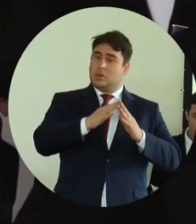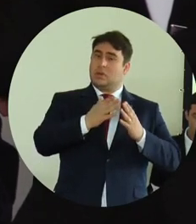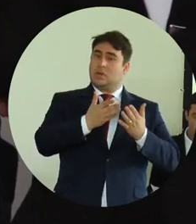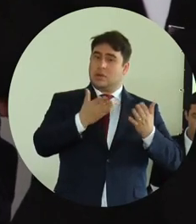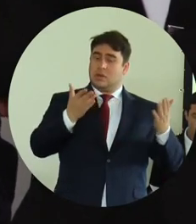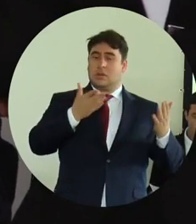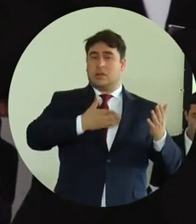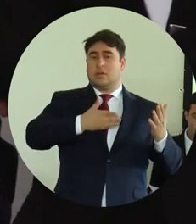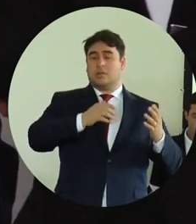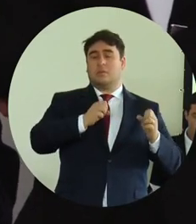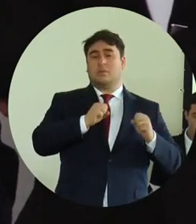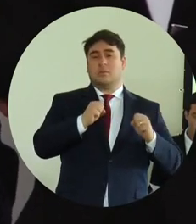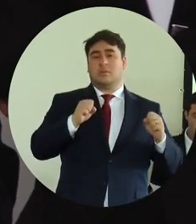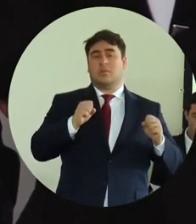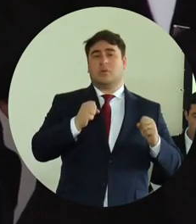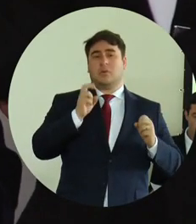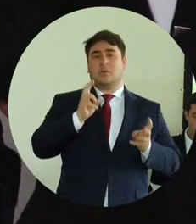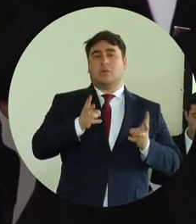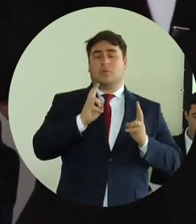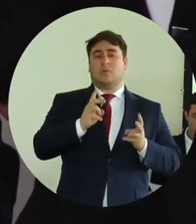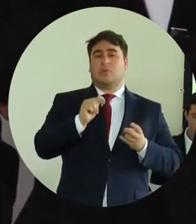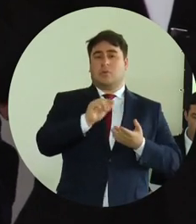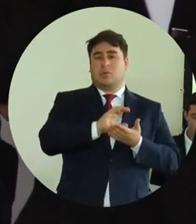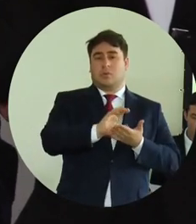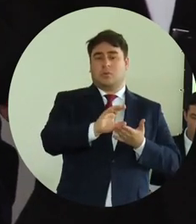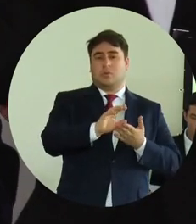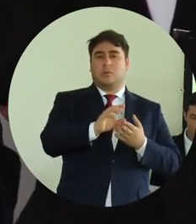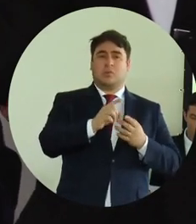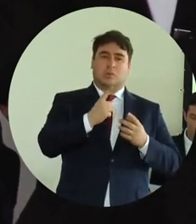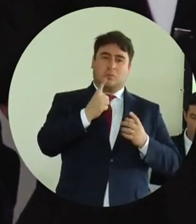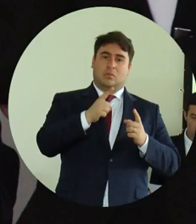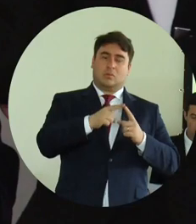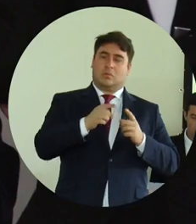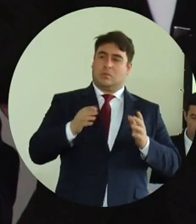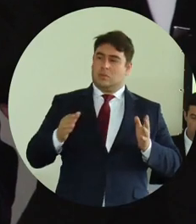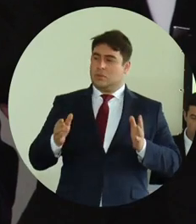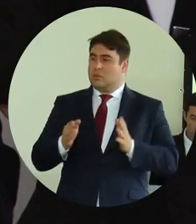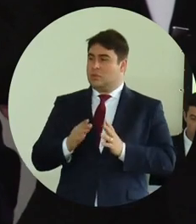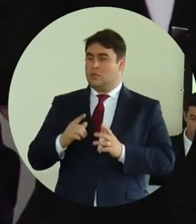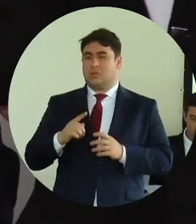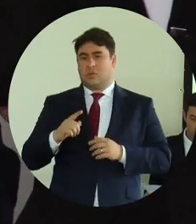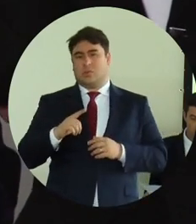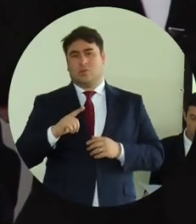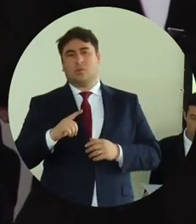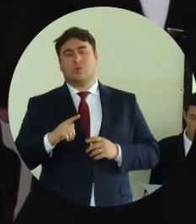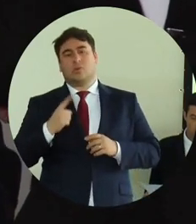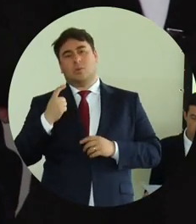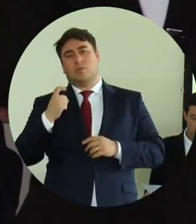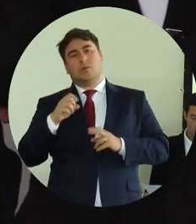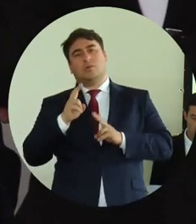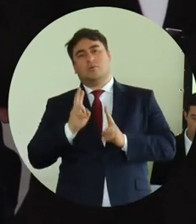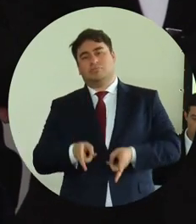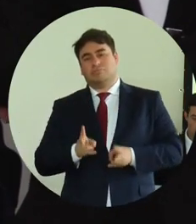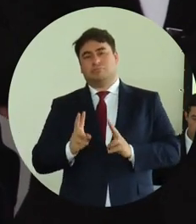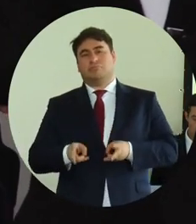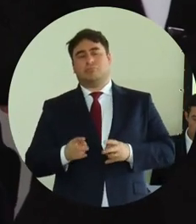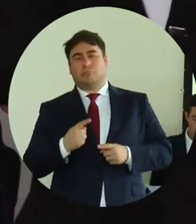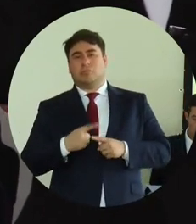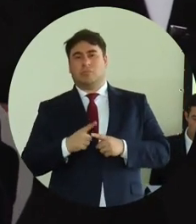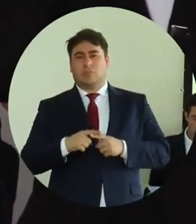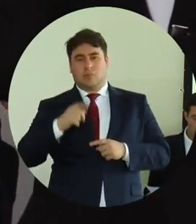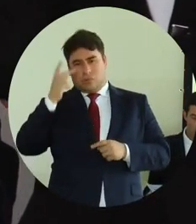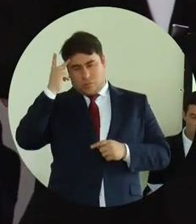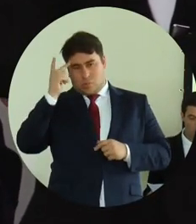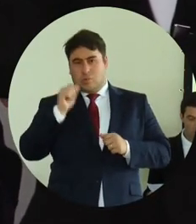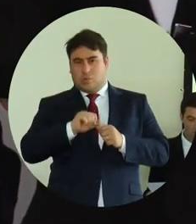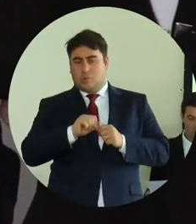estão com o mesmo investimento. Você faz um número menor, mas você faz direito e faz uma vez só. Foi São Paulo que fez isso